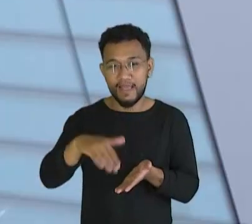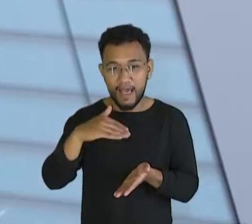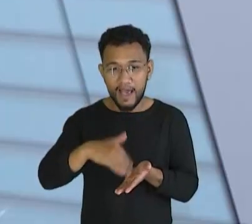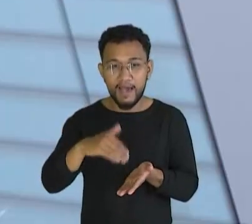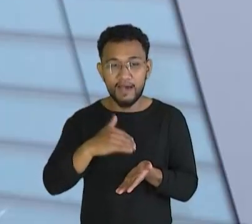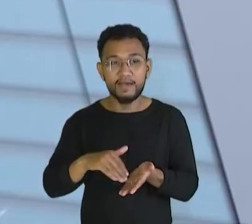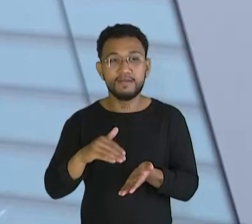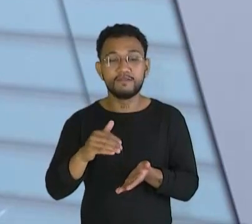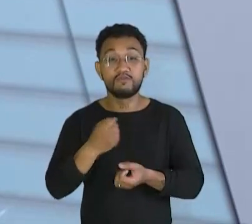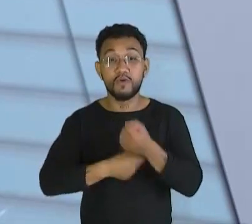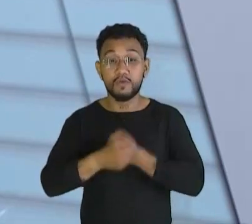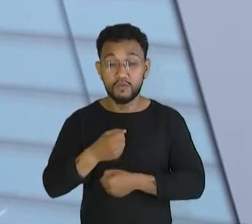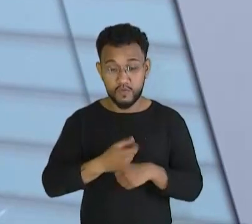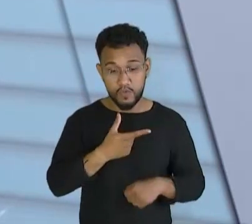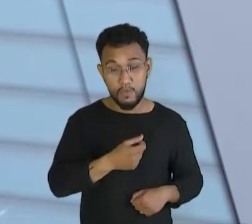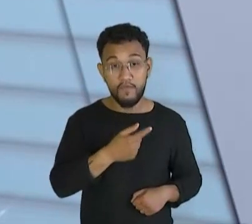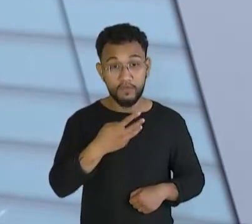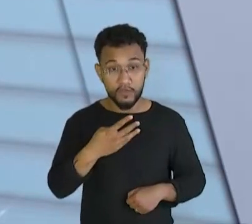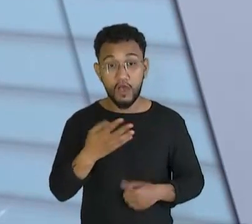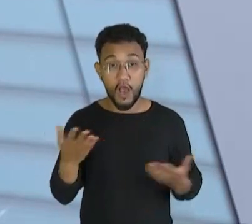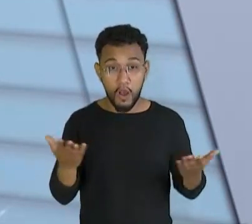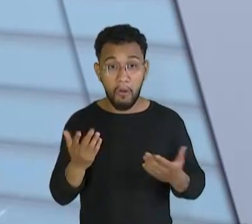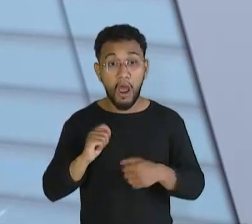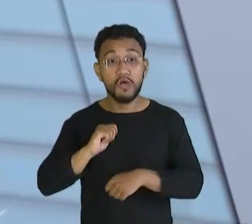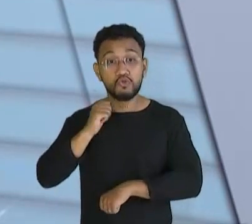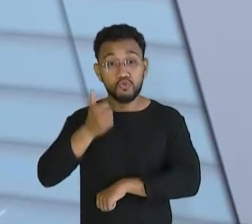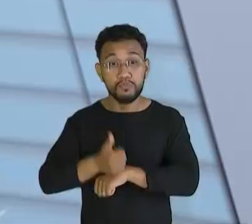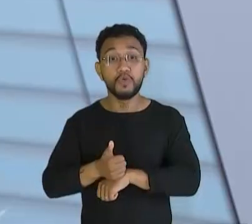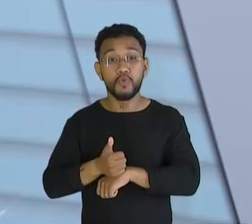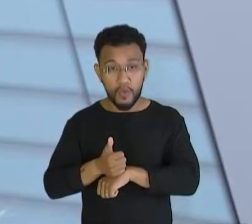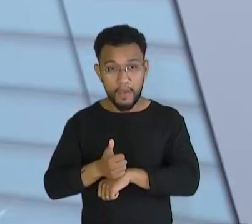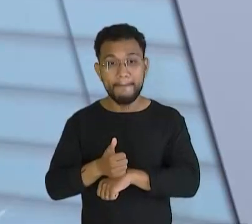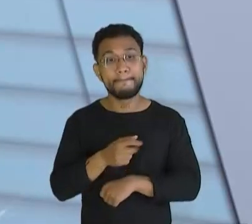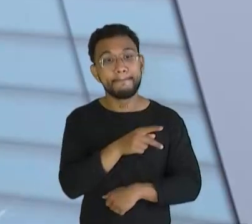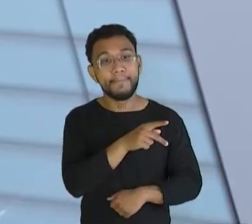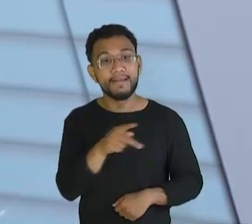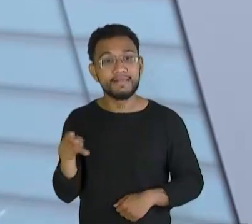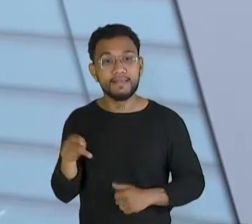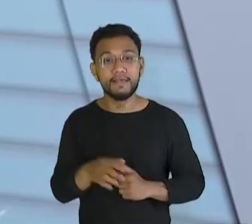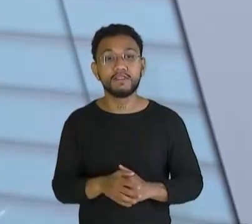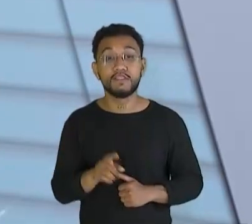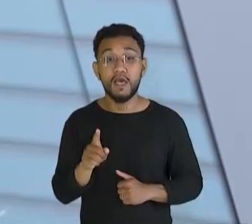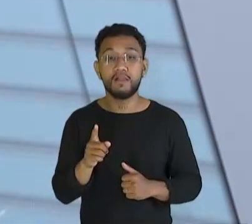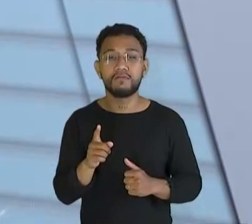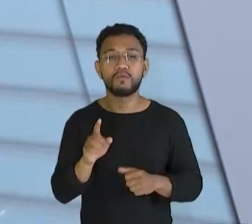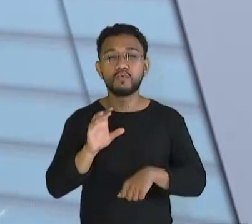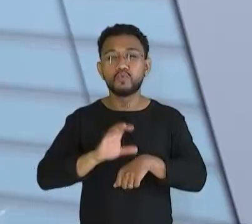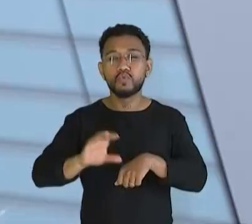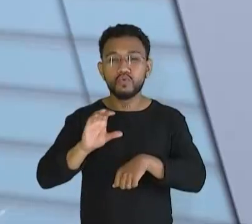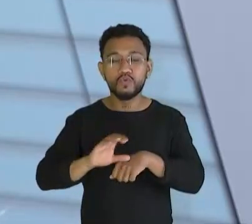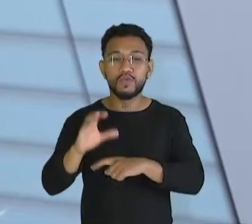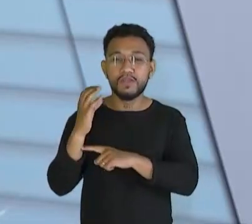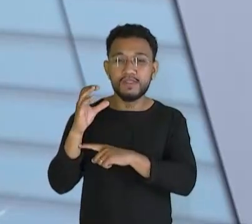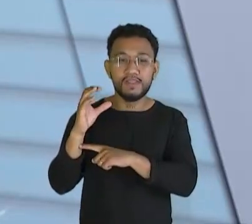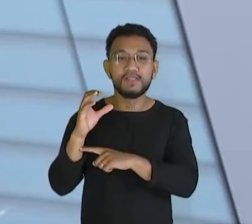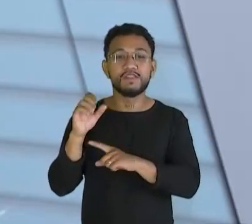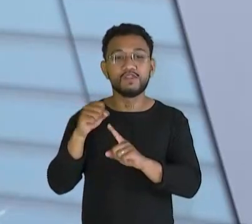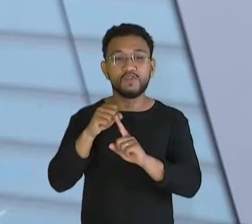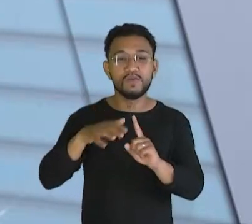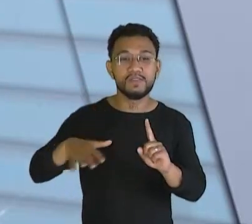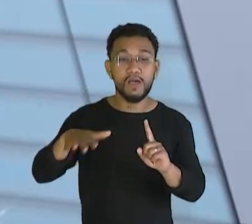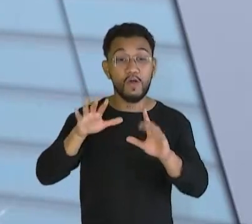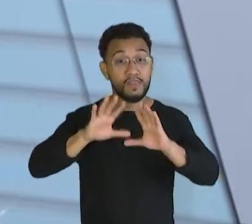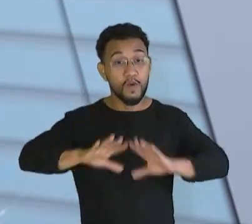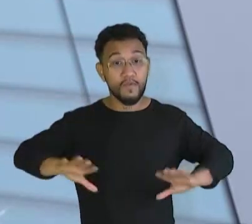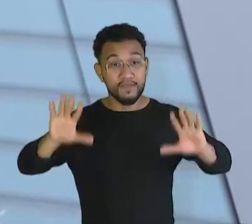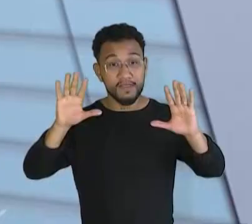em 2023, hoje ela é a presidente da Casa do Estudante e é estudante de Ciências Sociais na UFC, na Universidade Federal